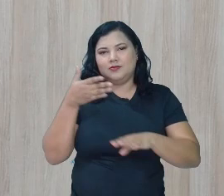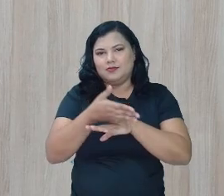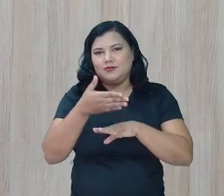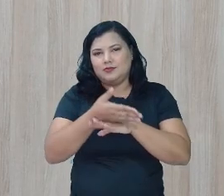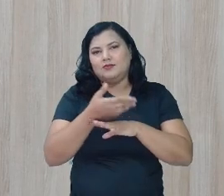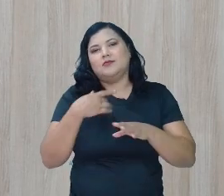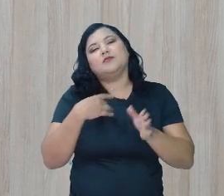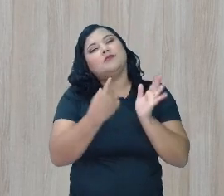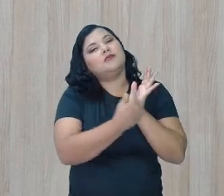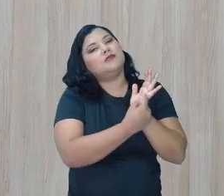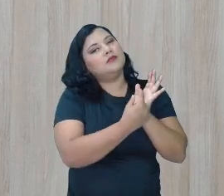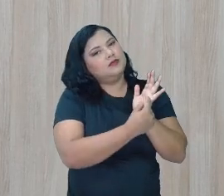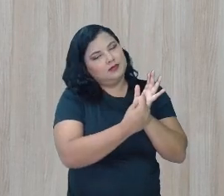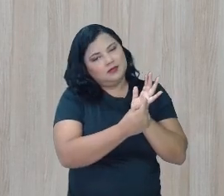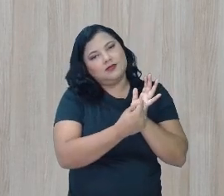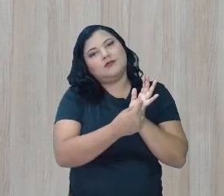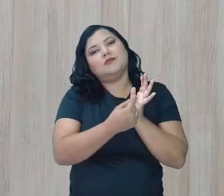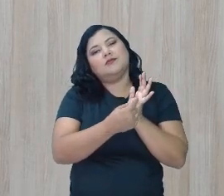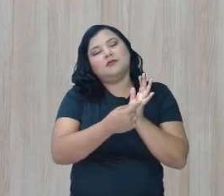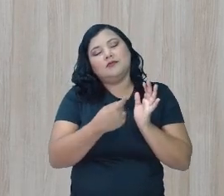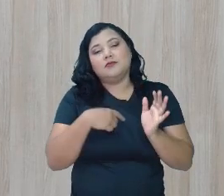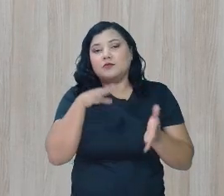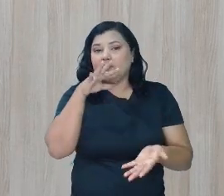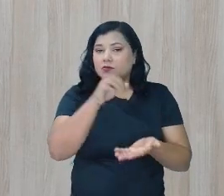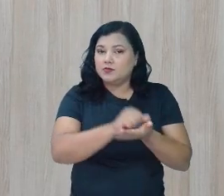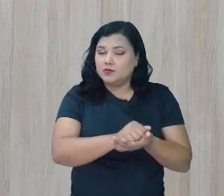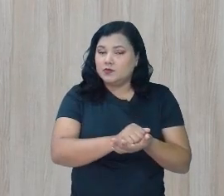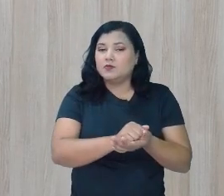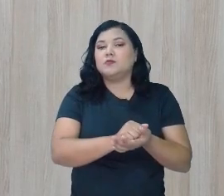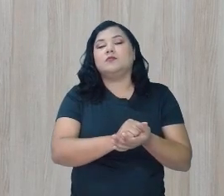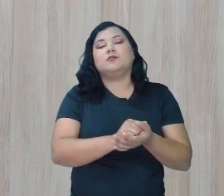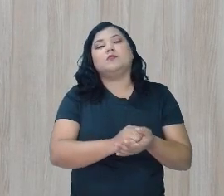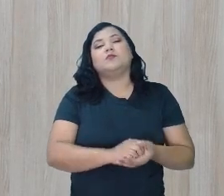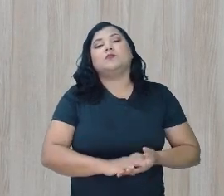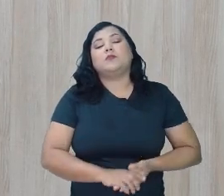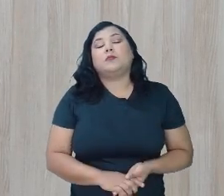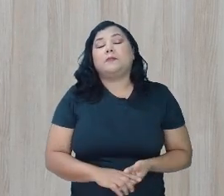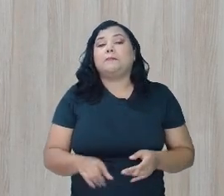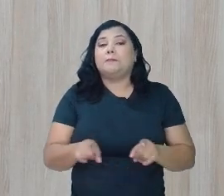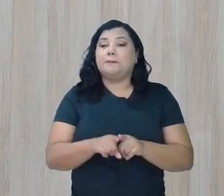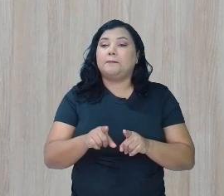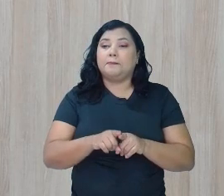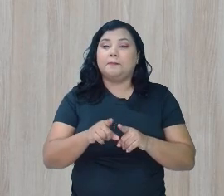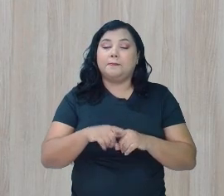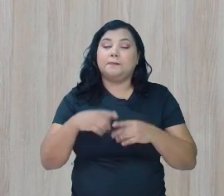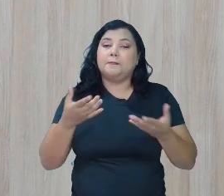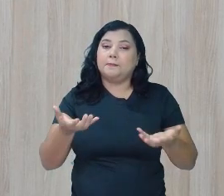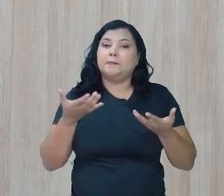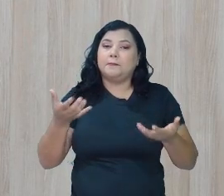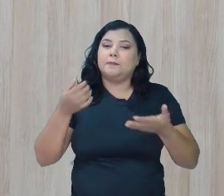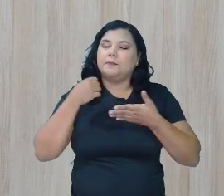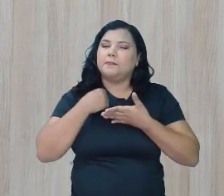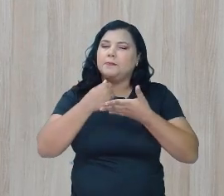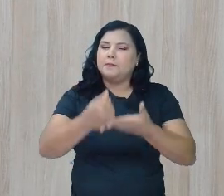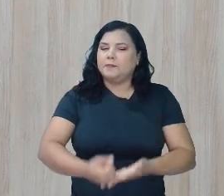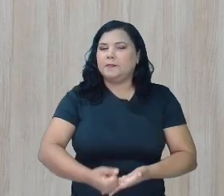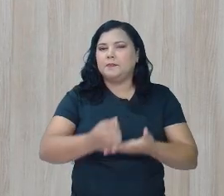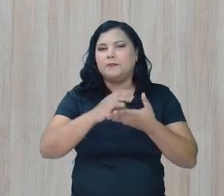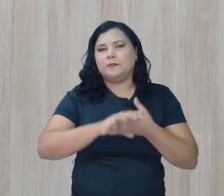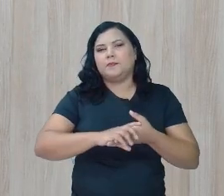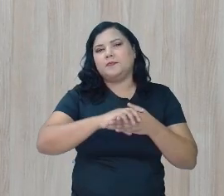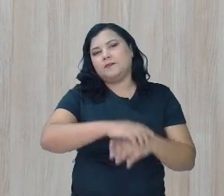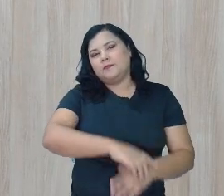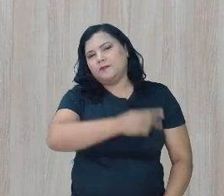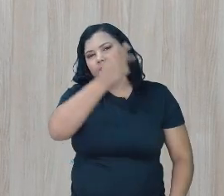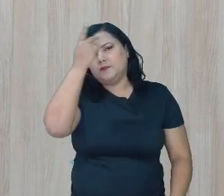aí o nosso app, faz o seu login aí. Contamos também com a colaboração daqueles que estão